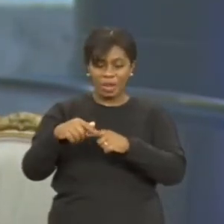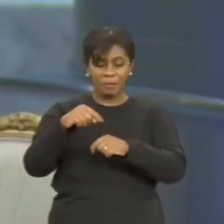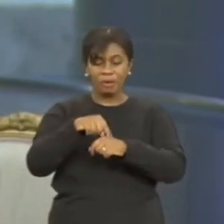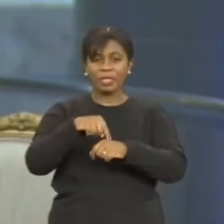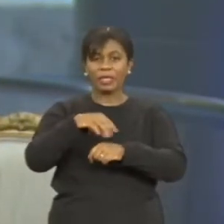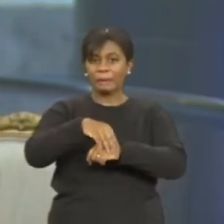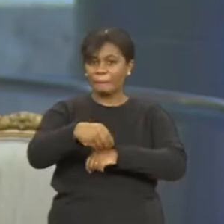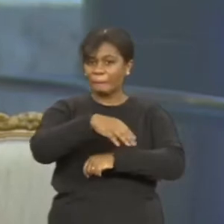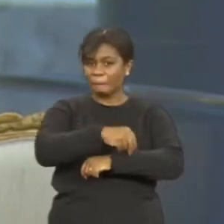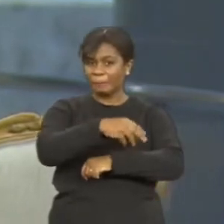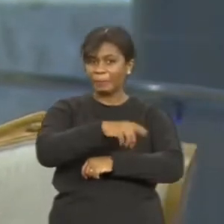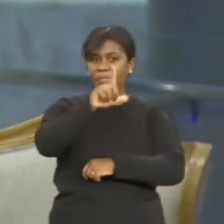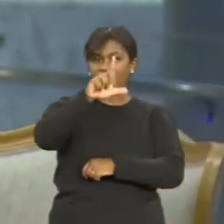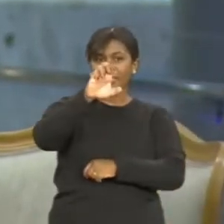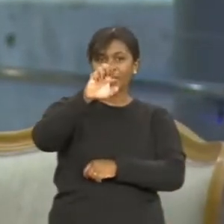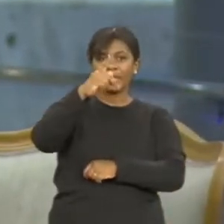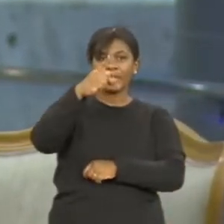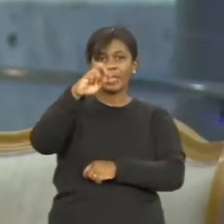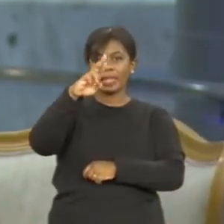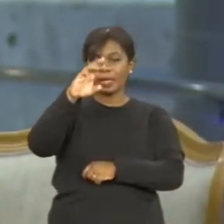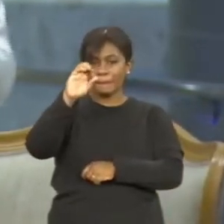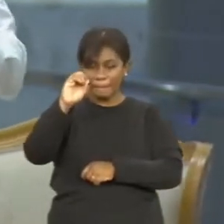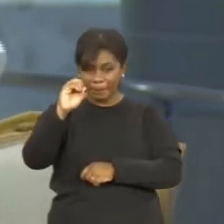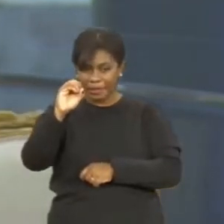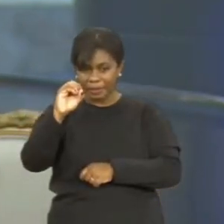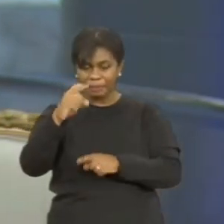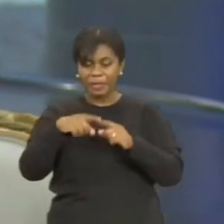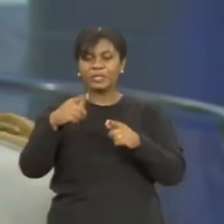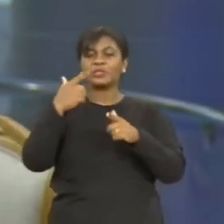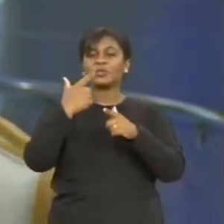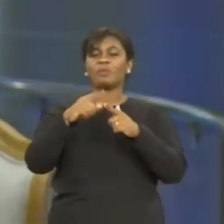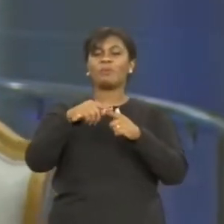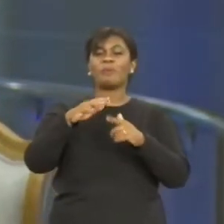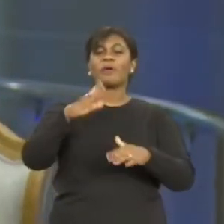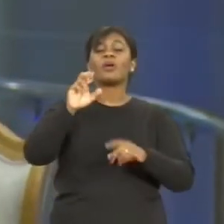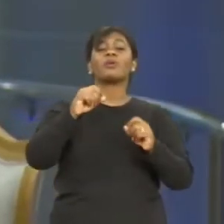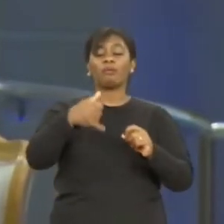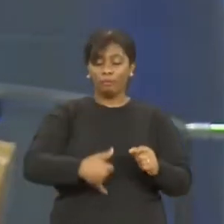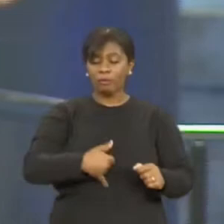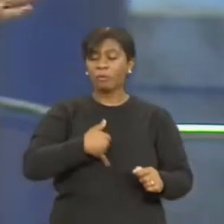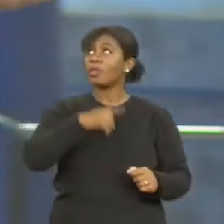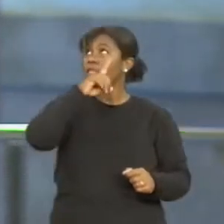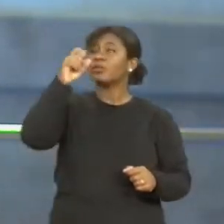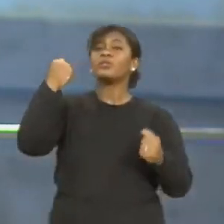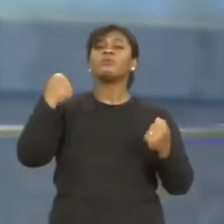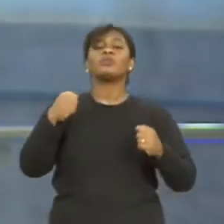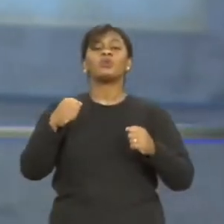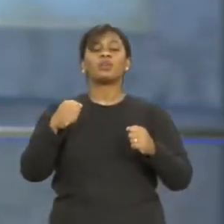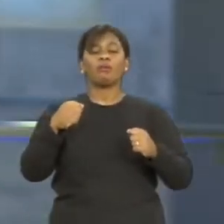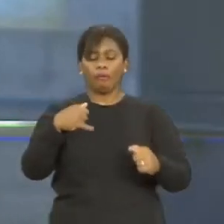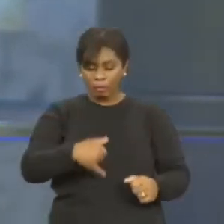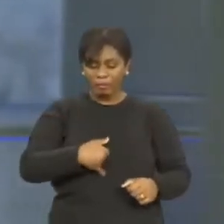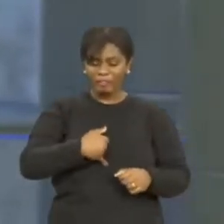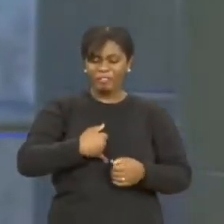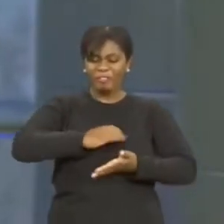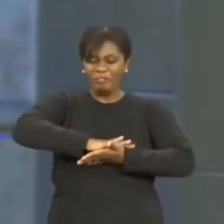dele. E Deus teve que quebrar o orgulho dele para depois limpar ele, porque o orgulho traz tudo que é sofrimento